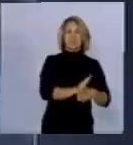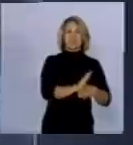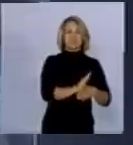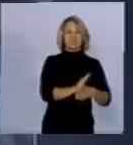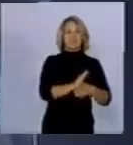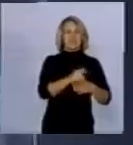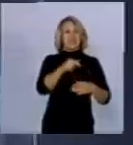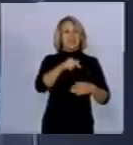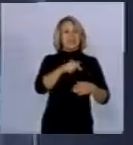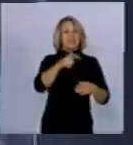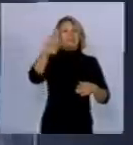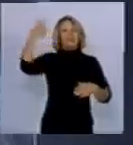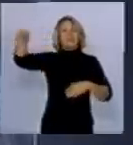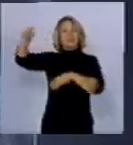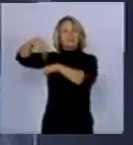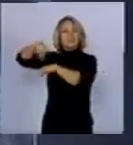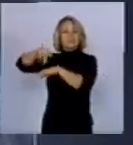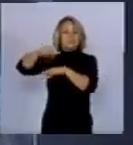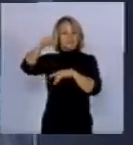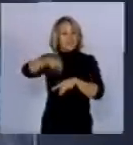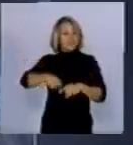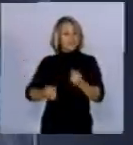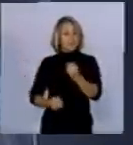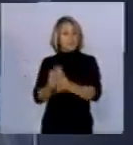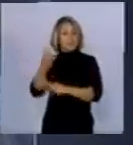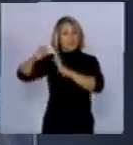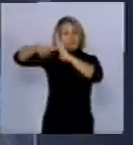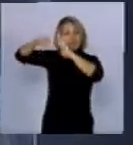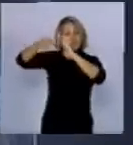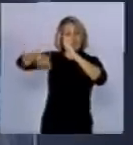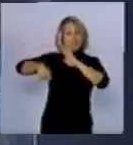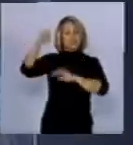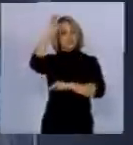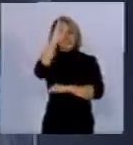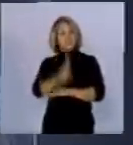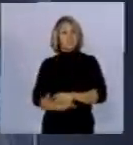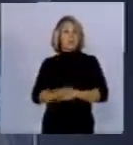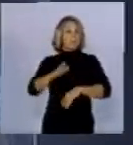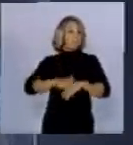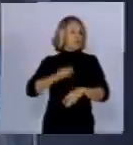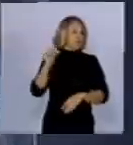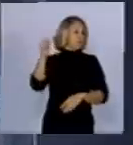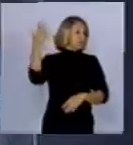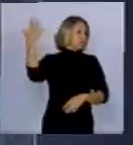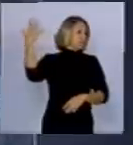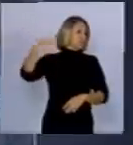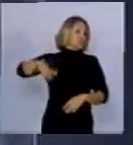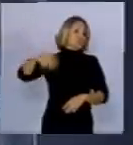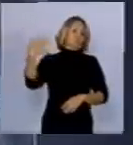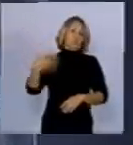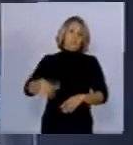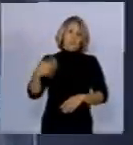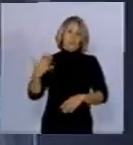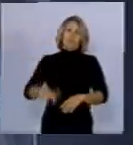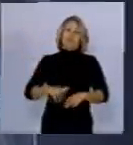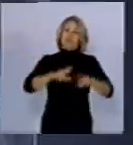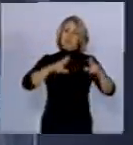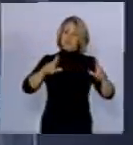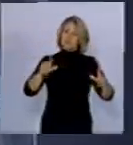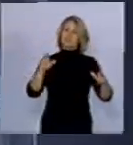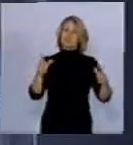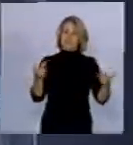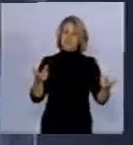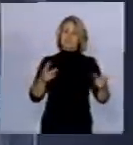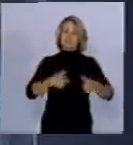produzí-la no Brasil vai custar 150.000 ou $1.000 é é é é absal a diferença e